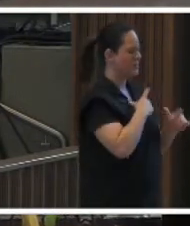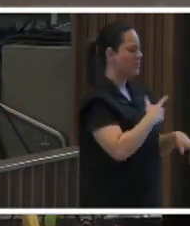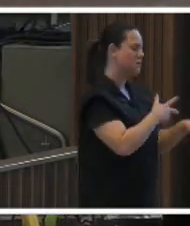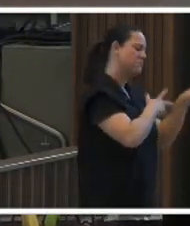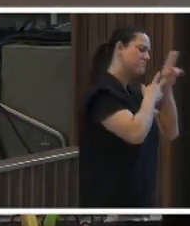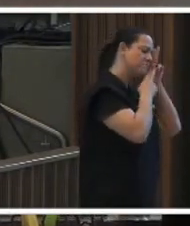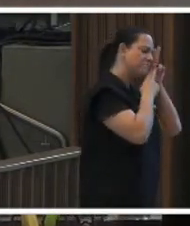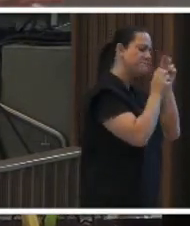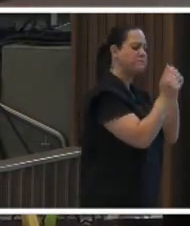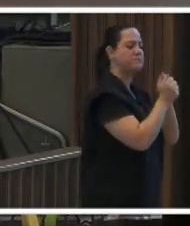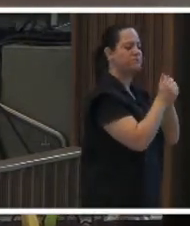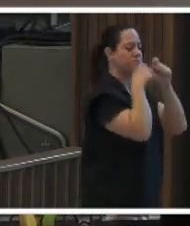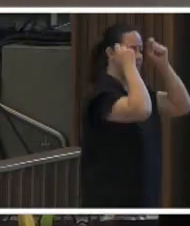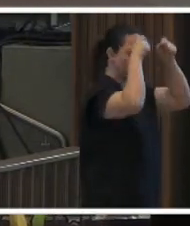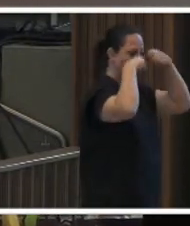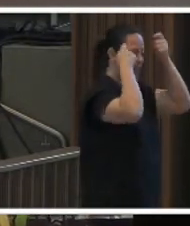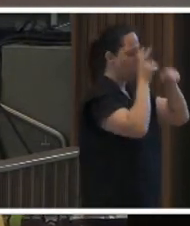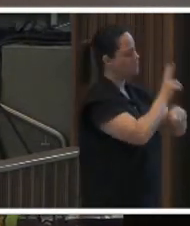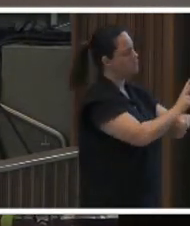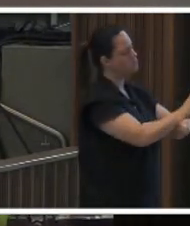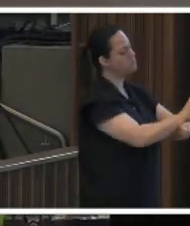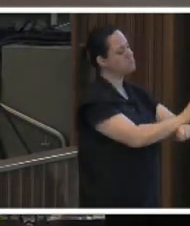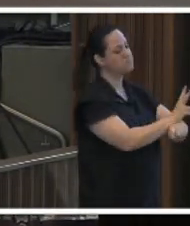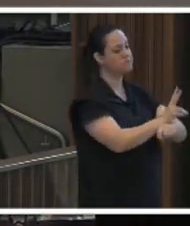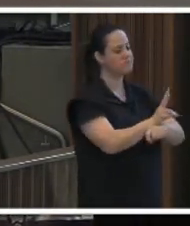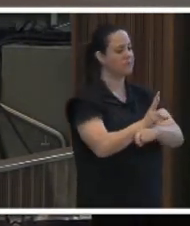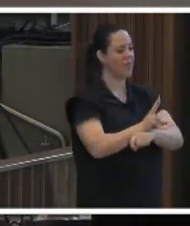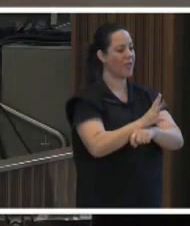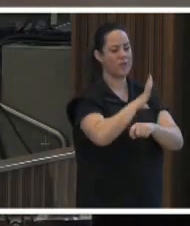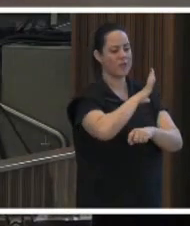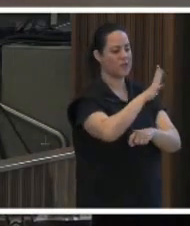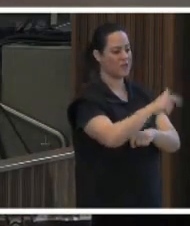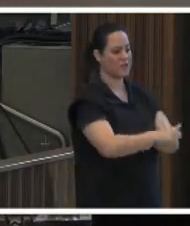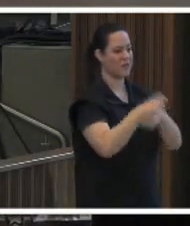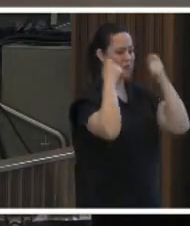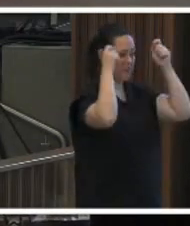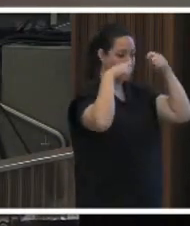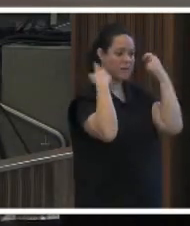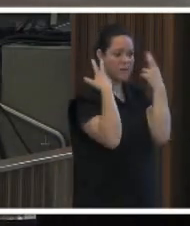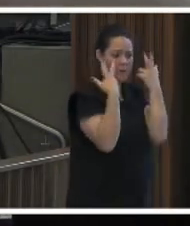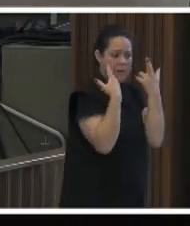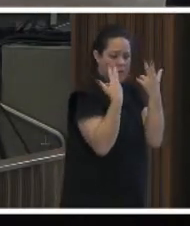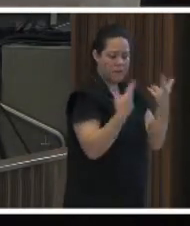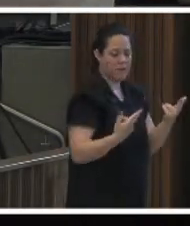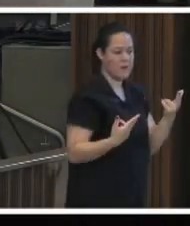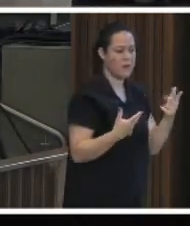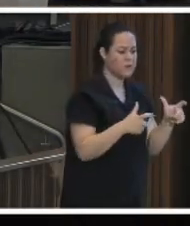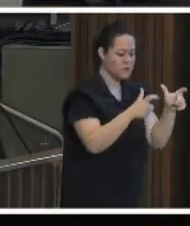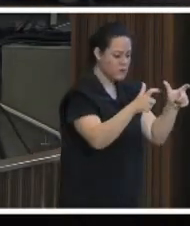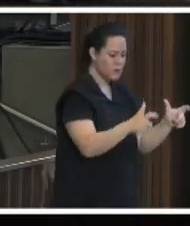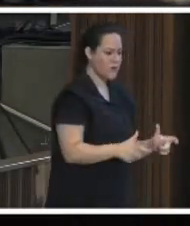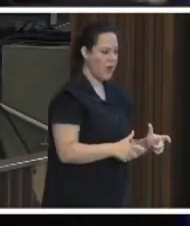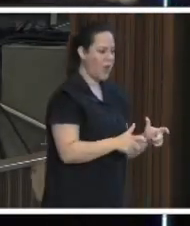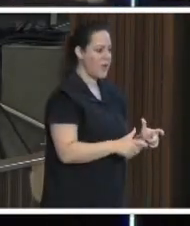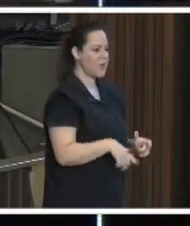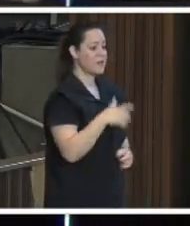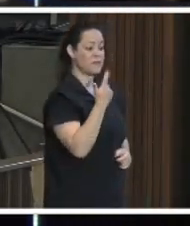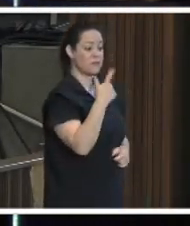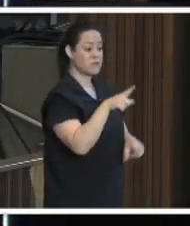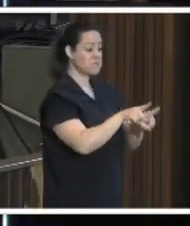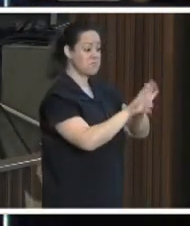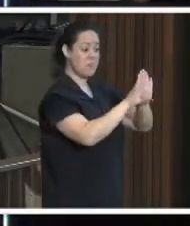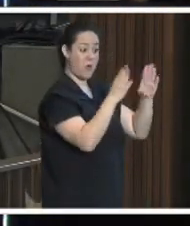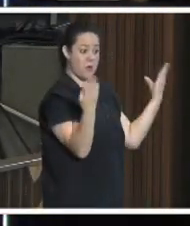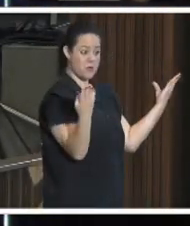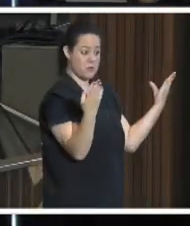junto com as suas ovelhas e guardavam as suas ovelhas. E normalmente esses apriscos não tinham porta.